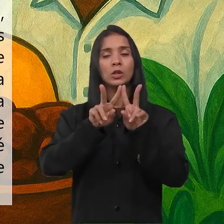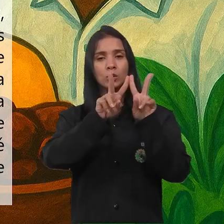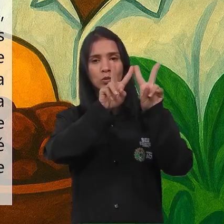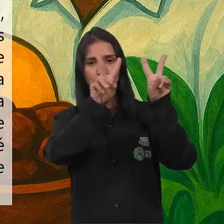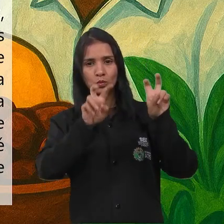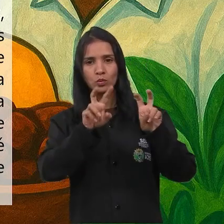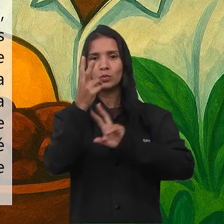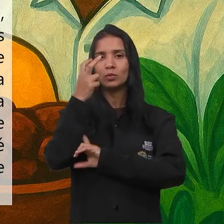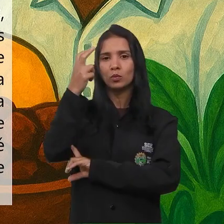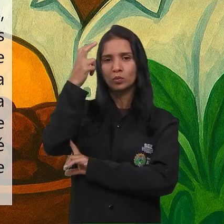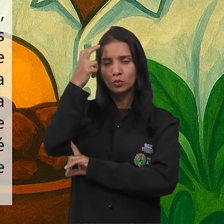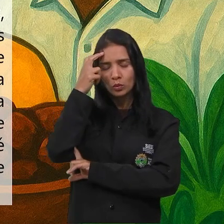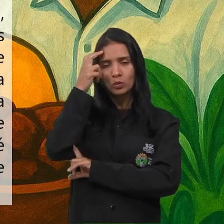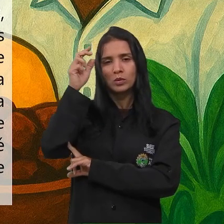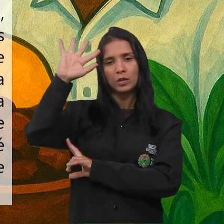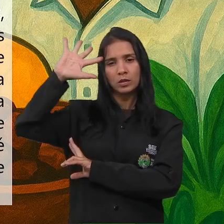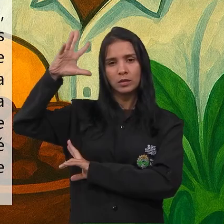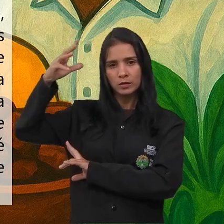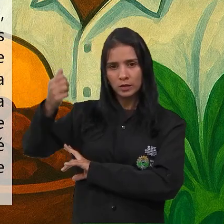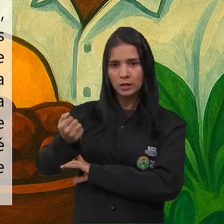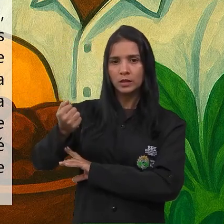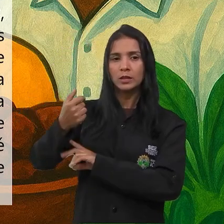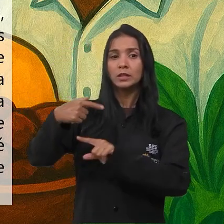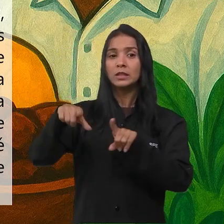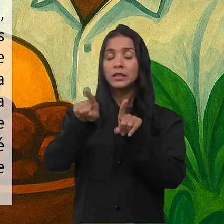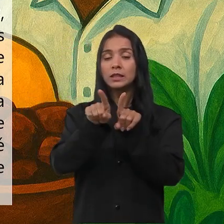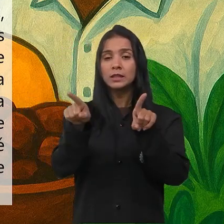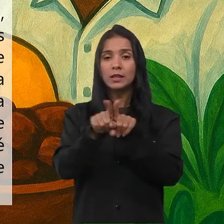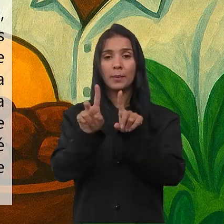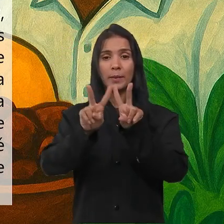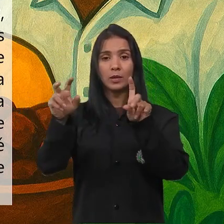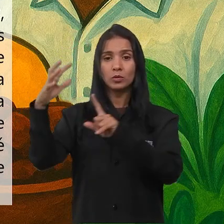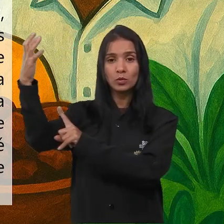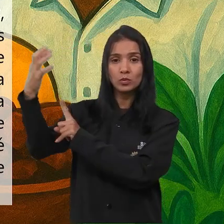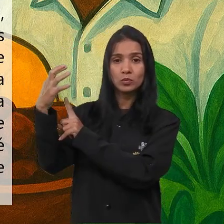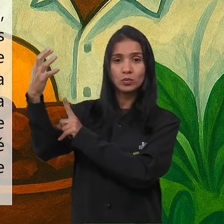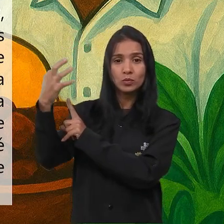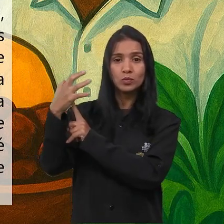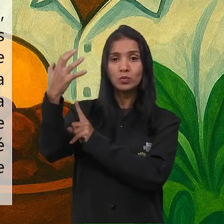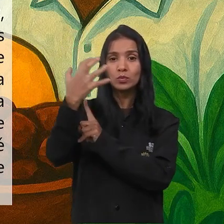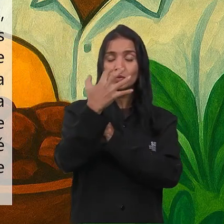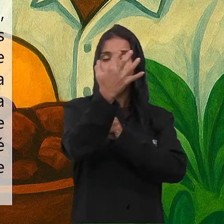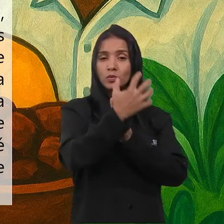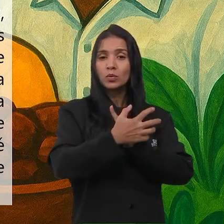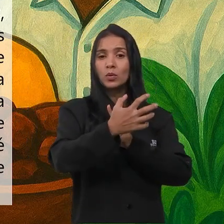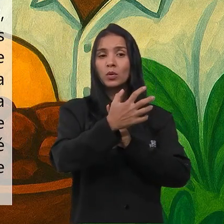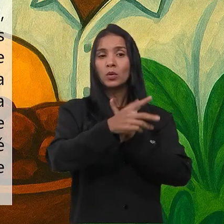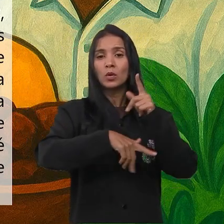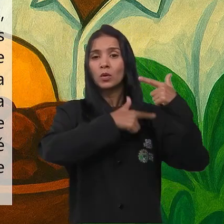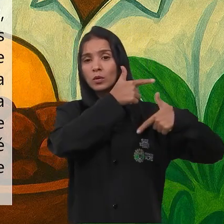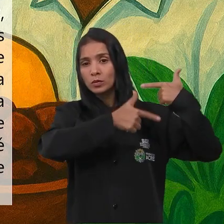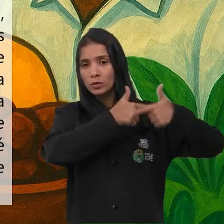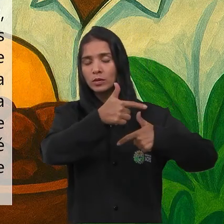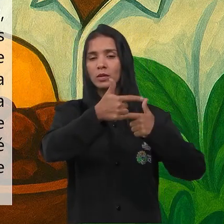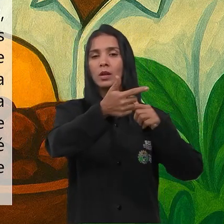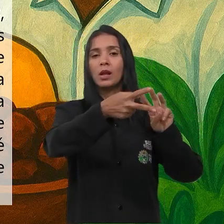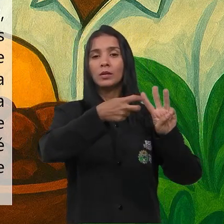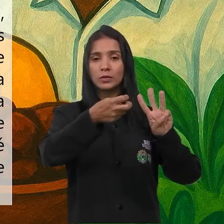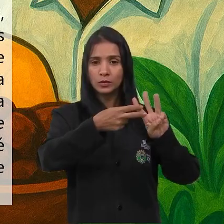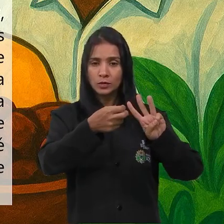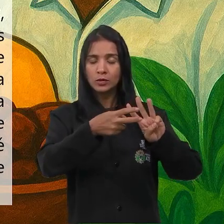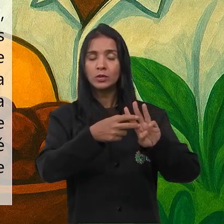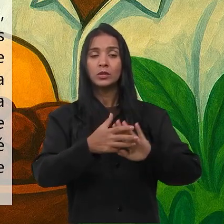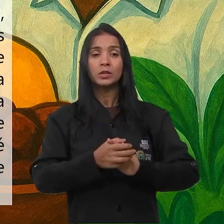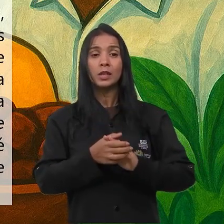a cultura africana, quanto também sobre a influência, as tradições indígenas aqui no Acre, e eu